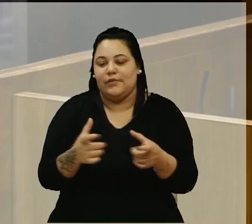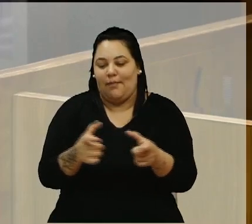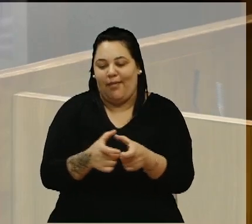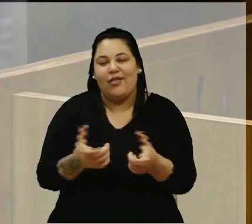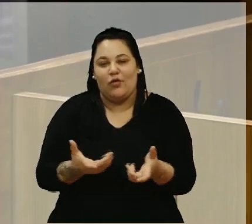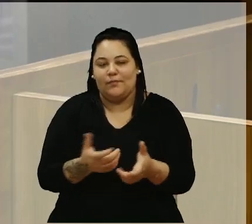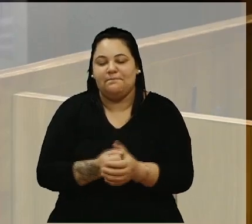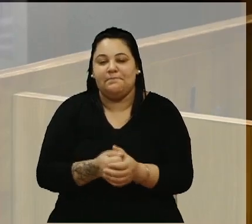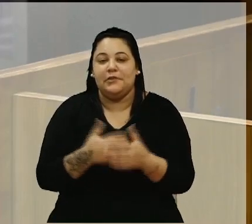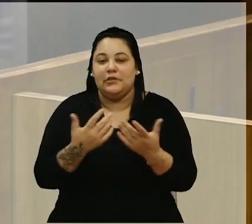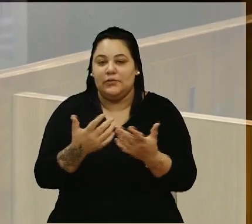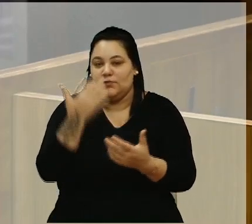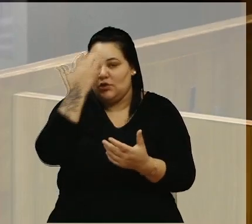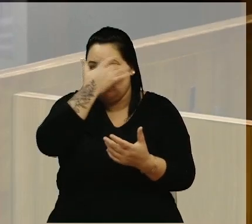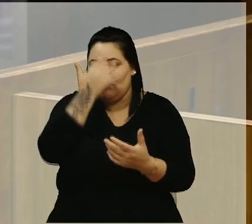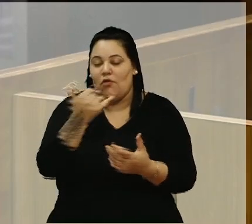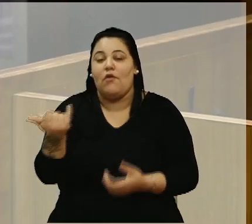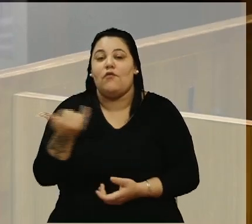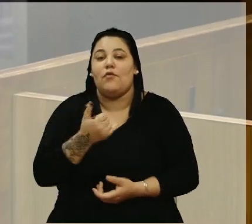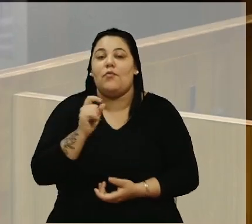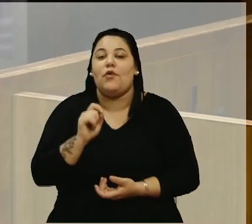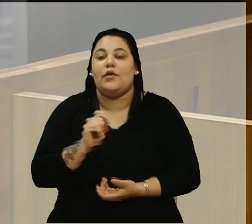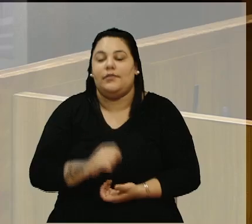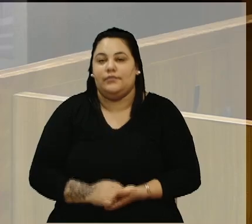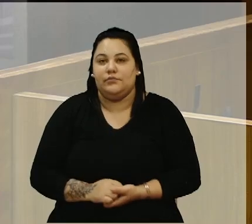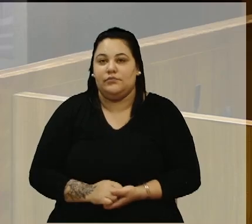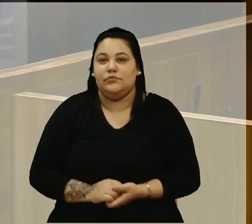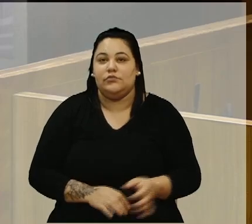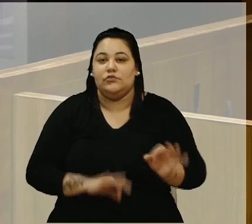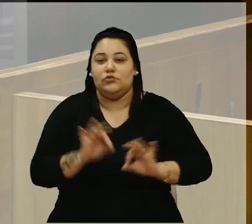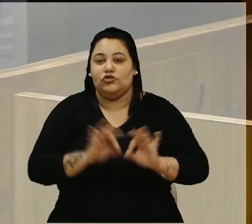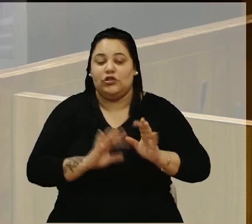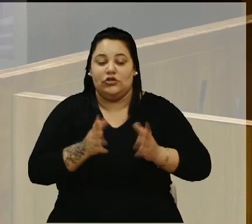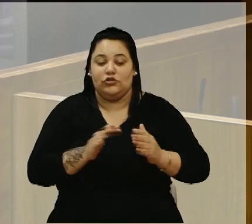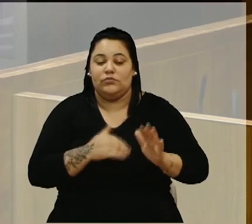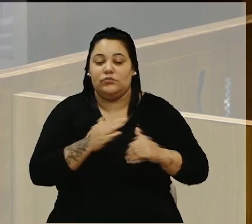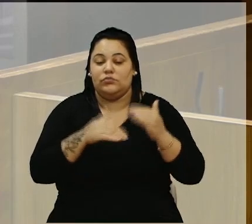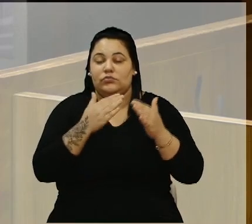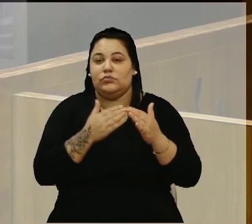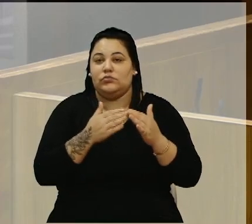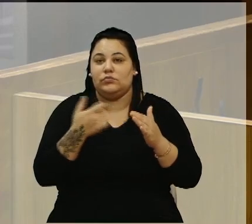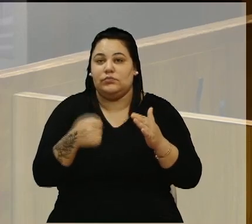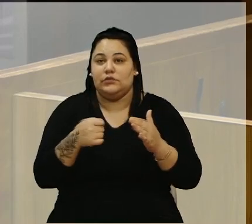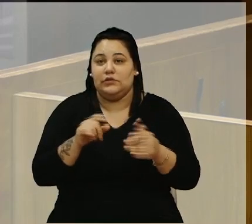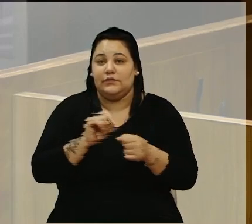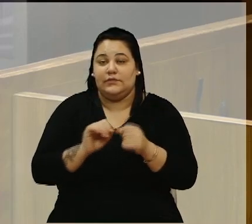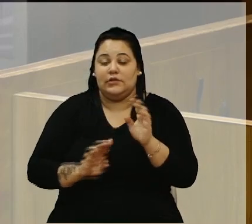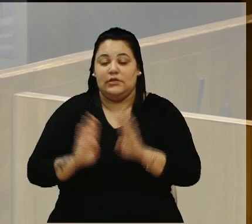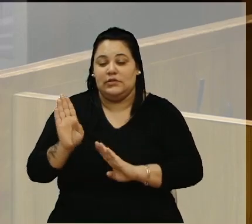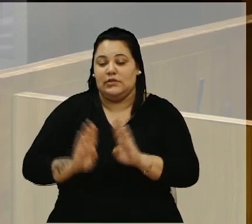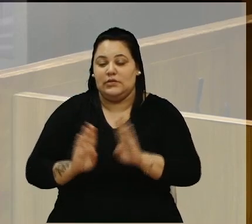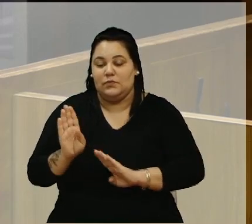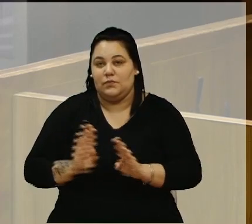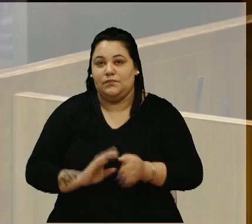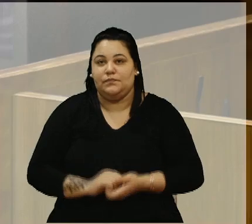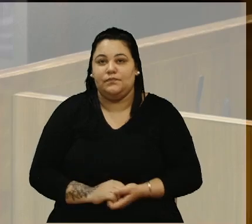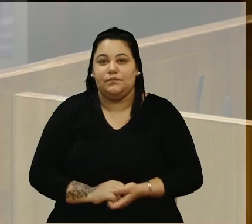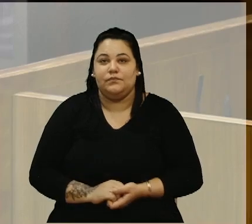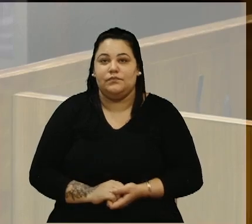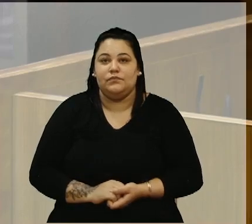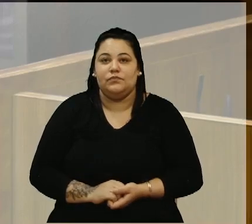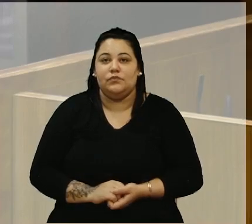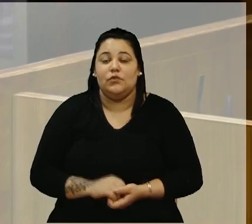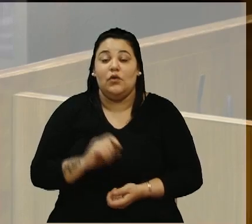informou que o projeto já está encaminhado e que deverá ser licitado. O que eu quero